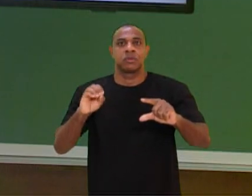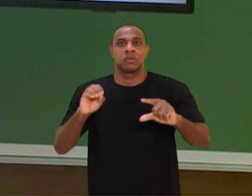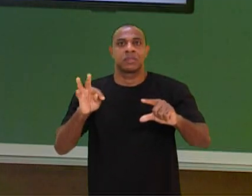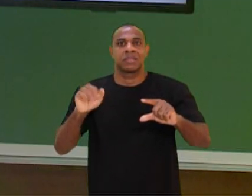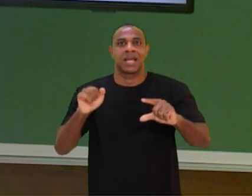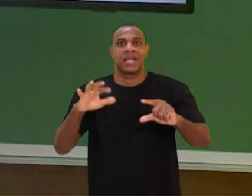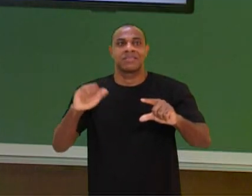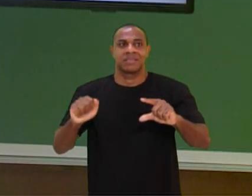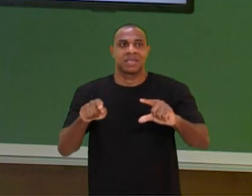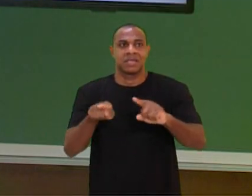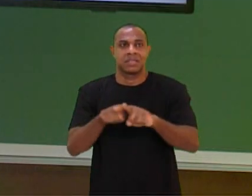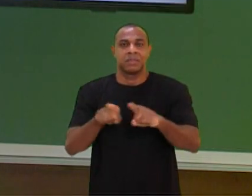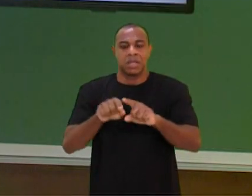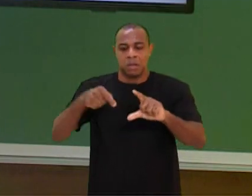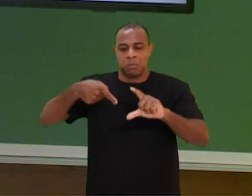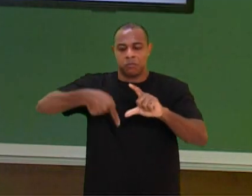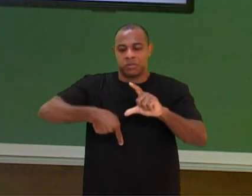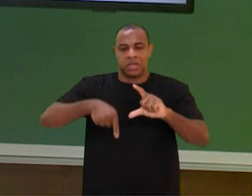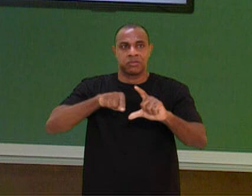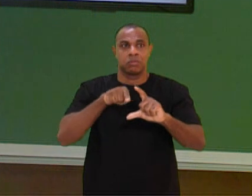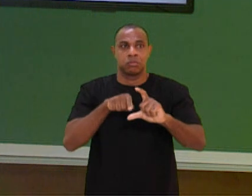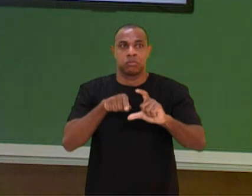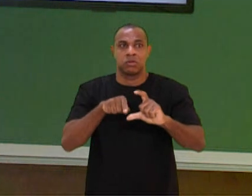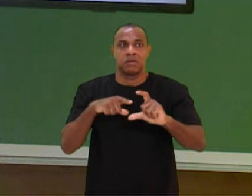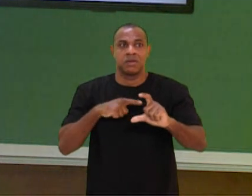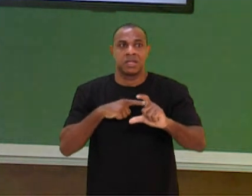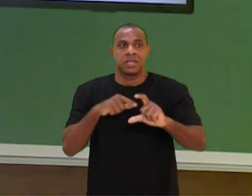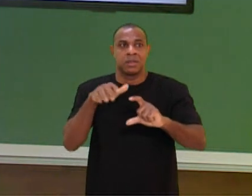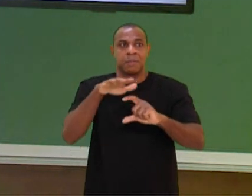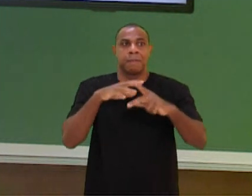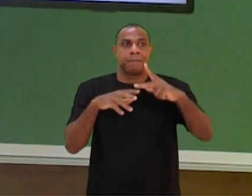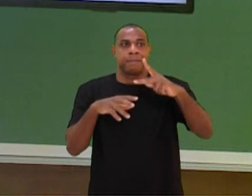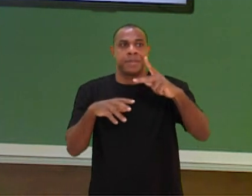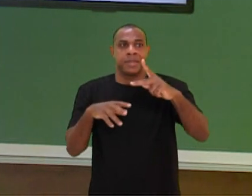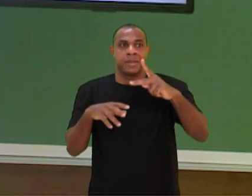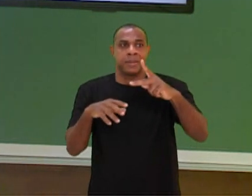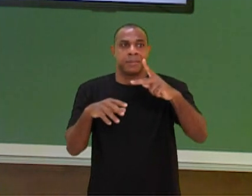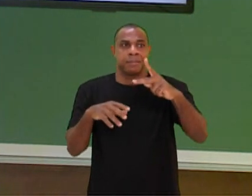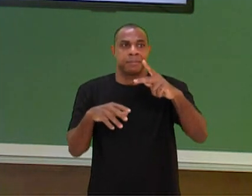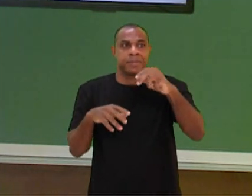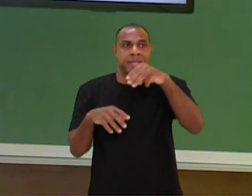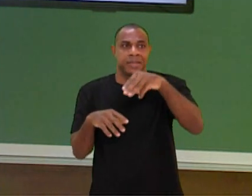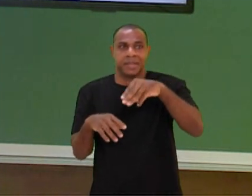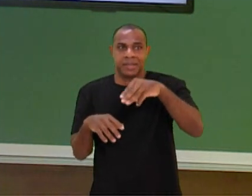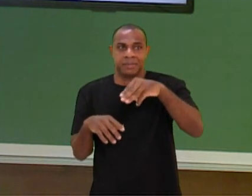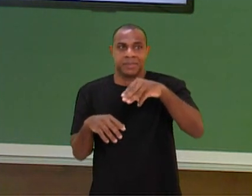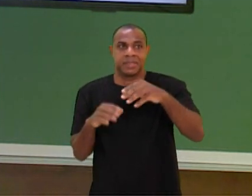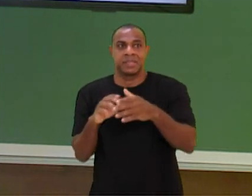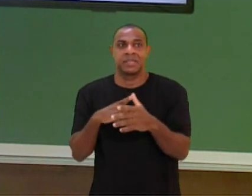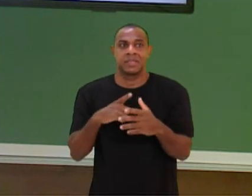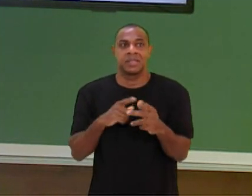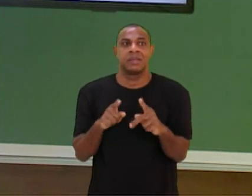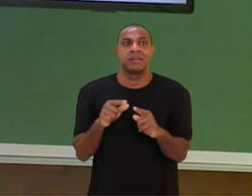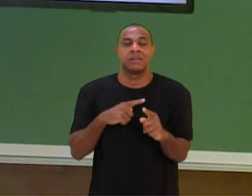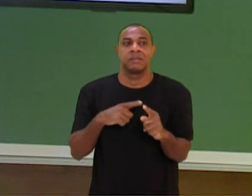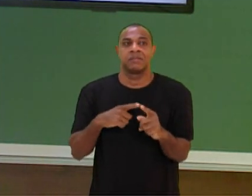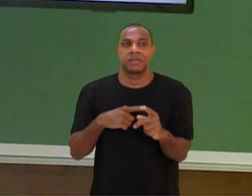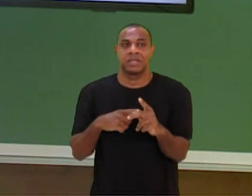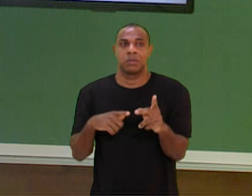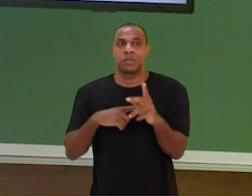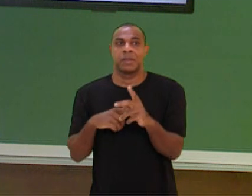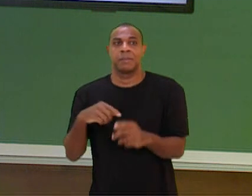pela profundidade do ponto. Então, no caso, eu vou ter uma pressão PM associada a uma altura HM, e eu vou ter uma